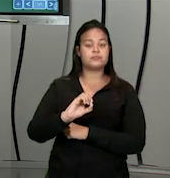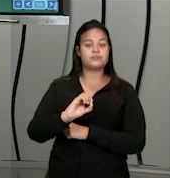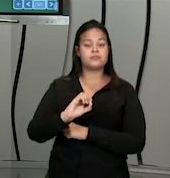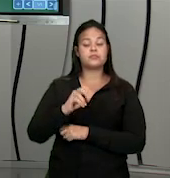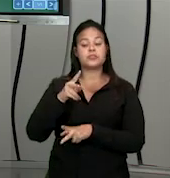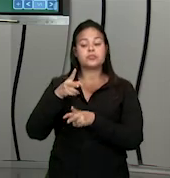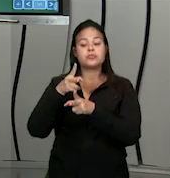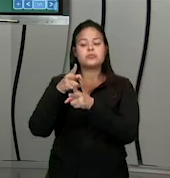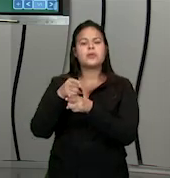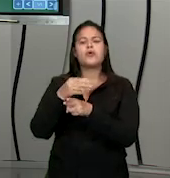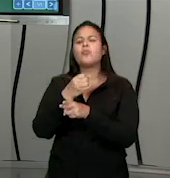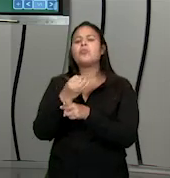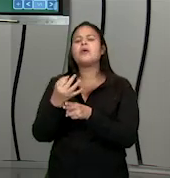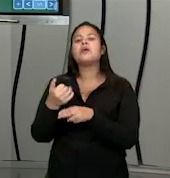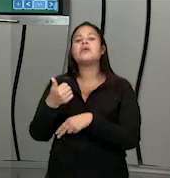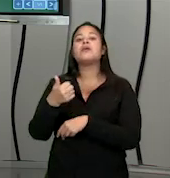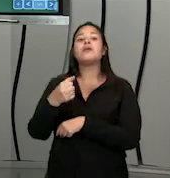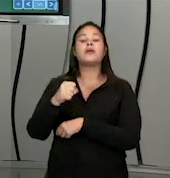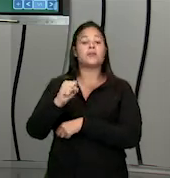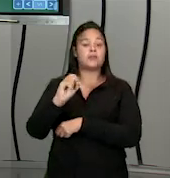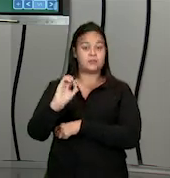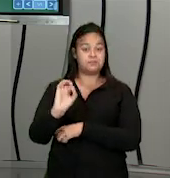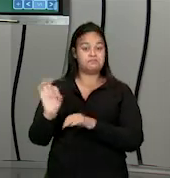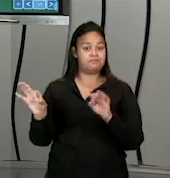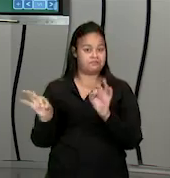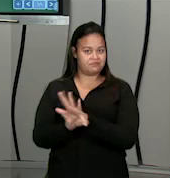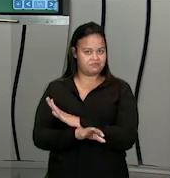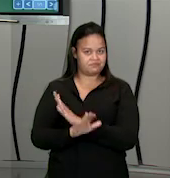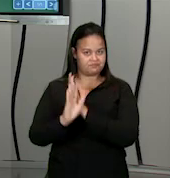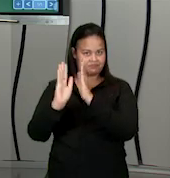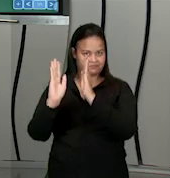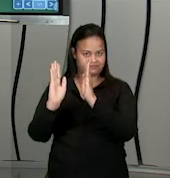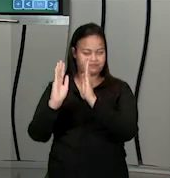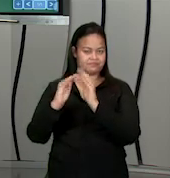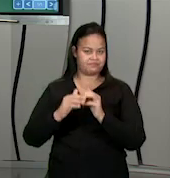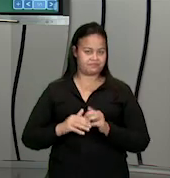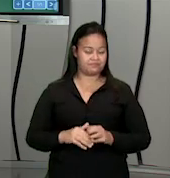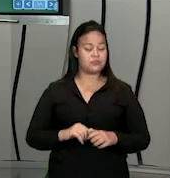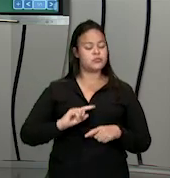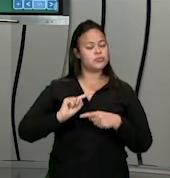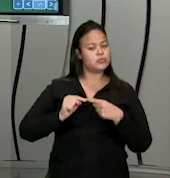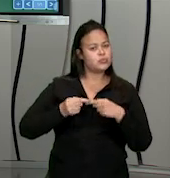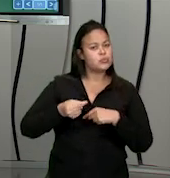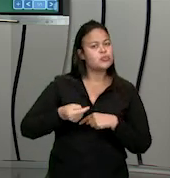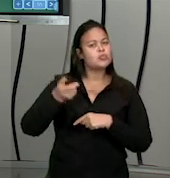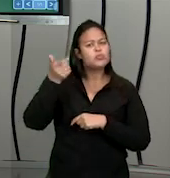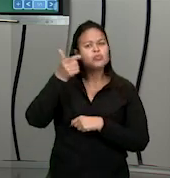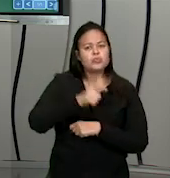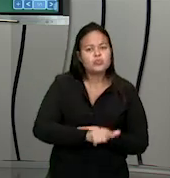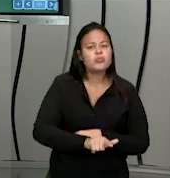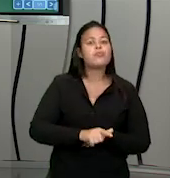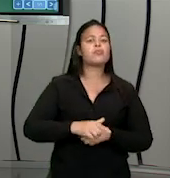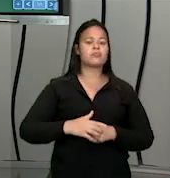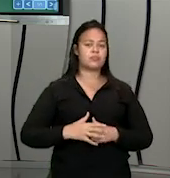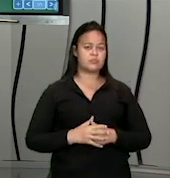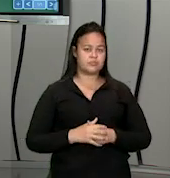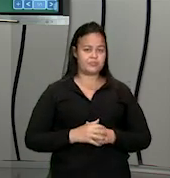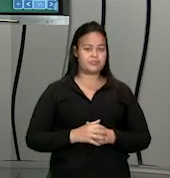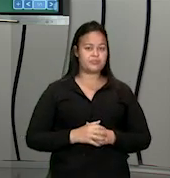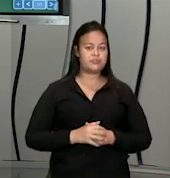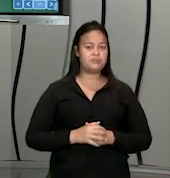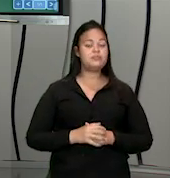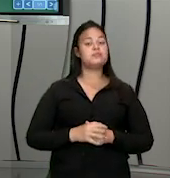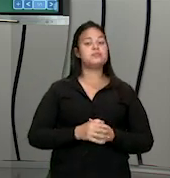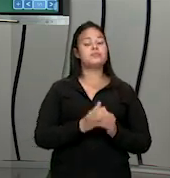180. E aí eu terminei o segundo quadrante. Vou começar tudo de novo a partir agora deste valor